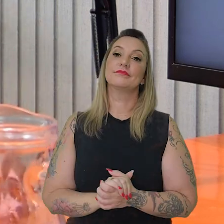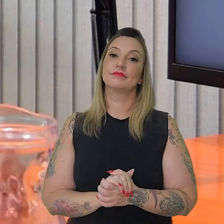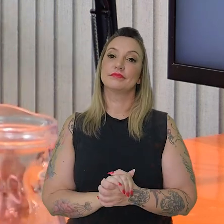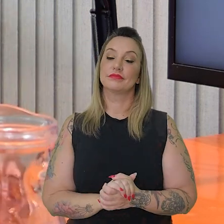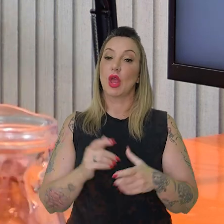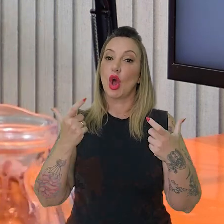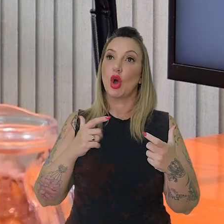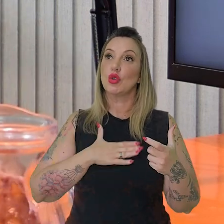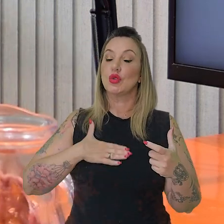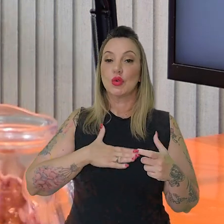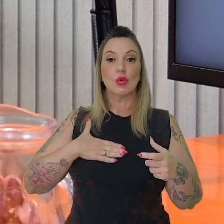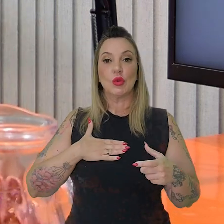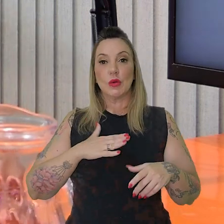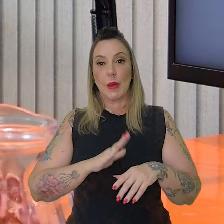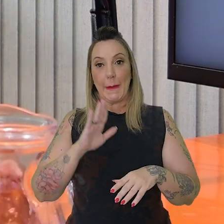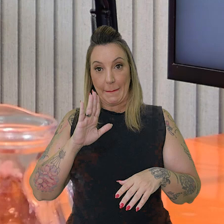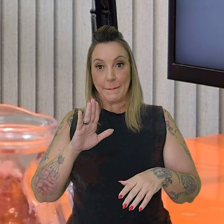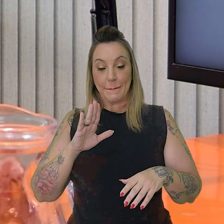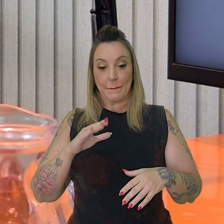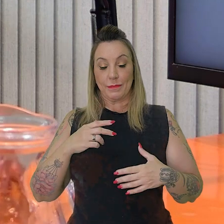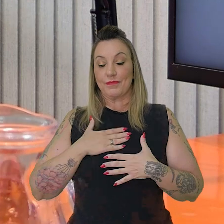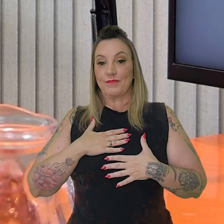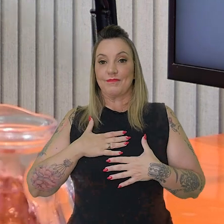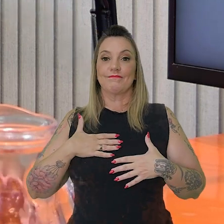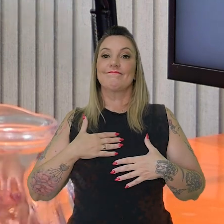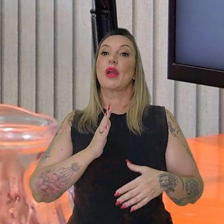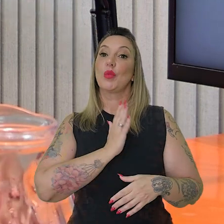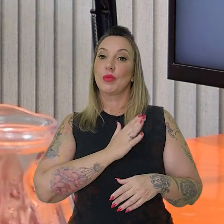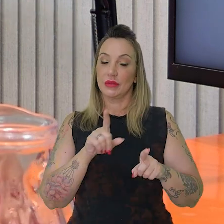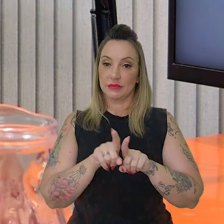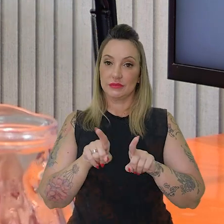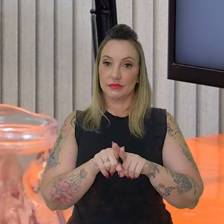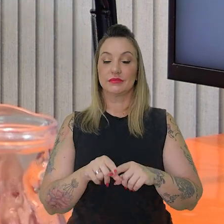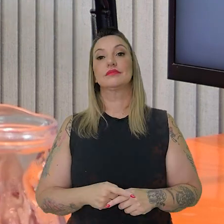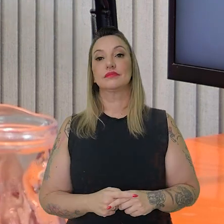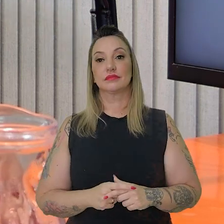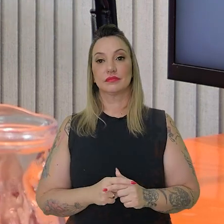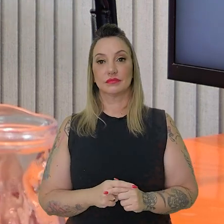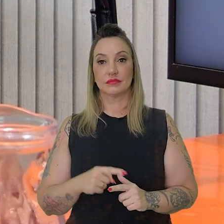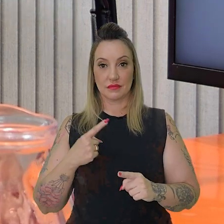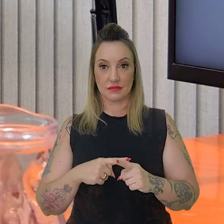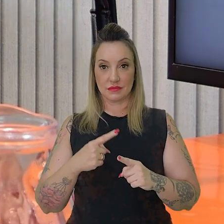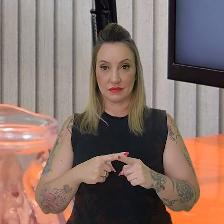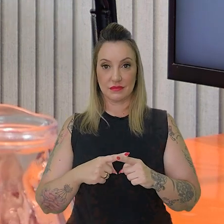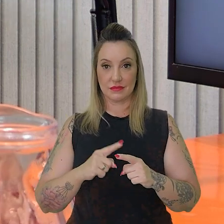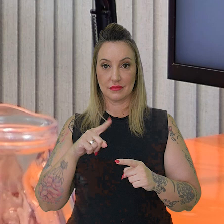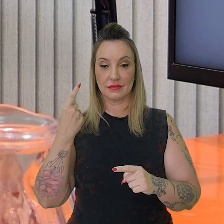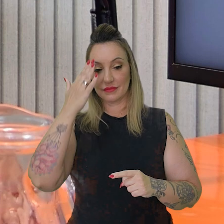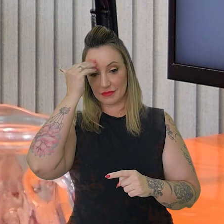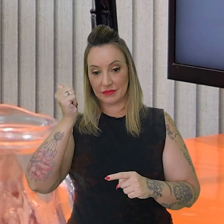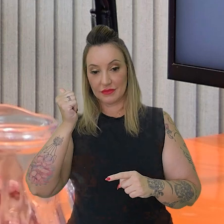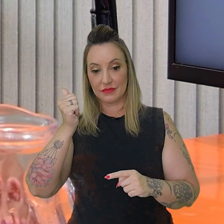aonde satisfazia um pouco mais o ego mas também o coração né Porque sim a gente sabe que a